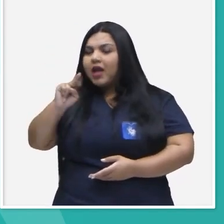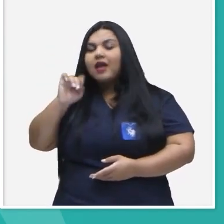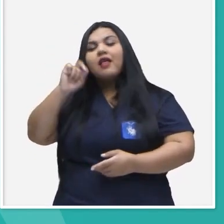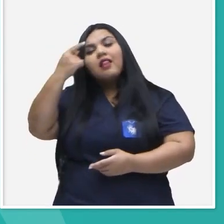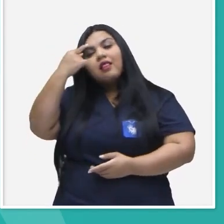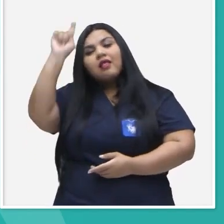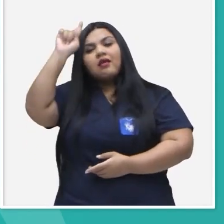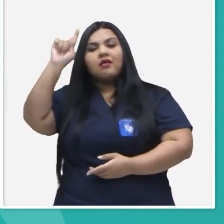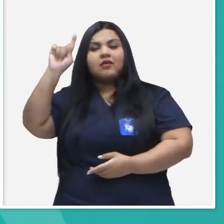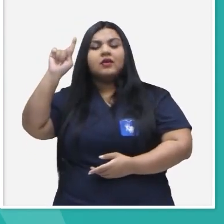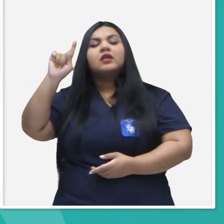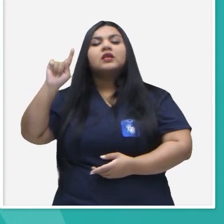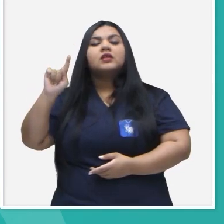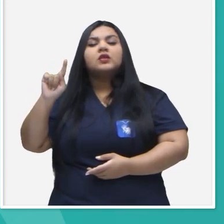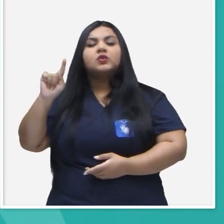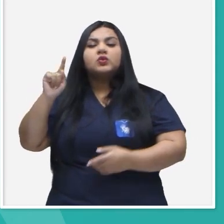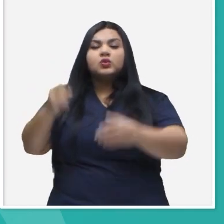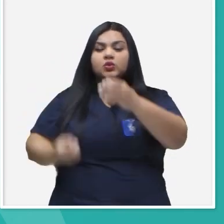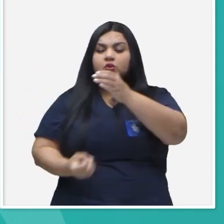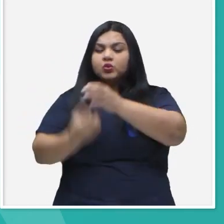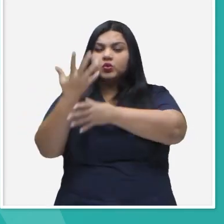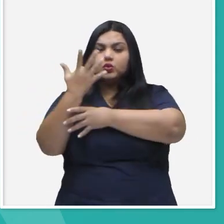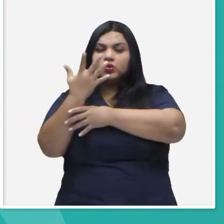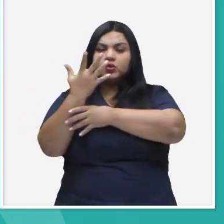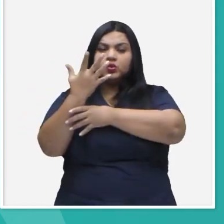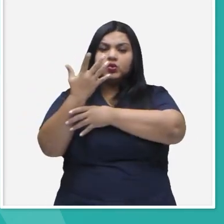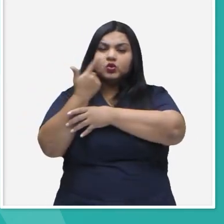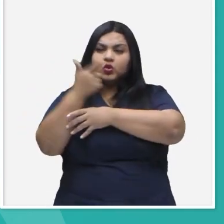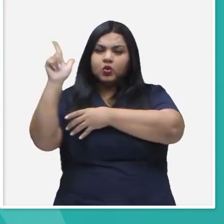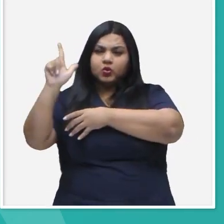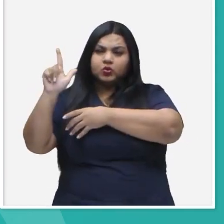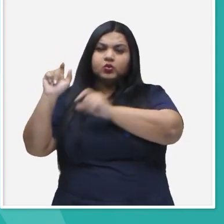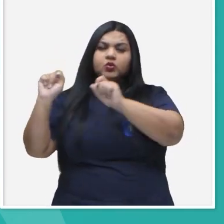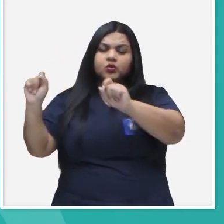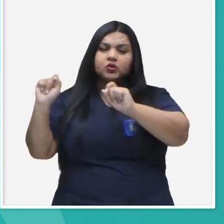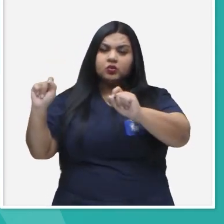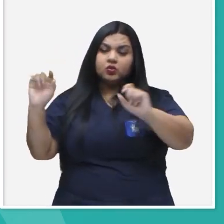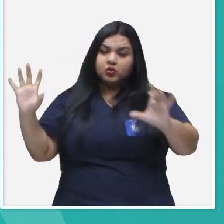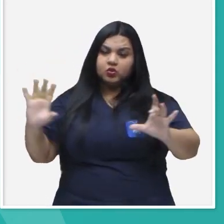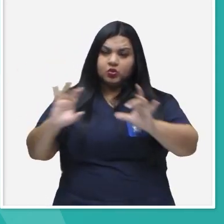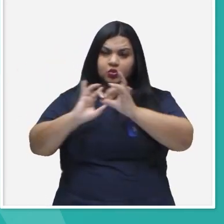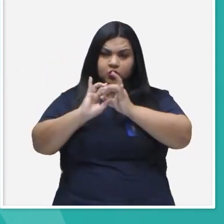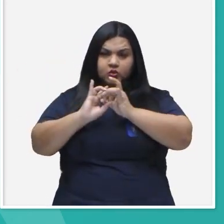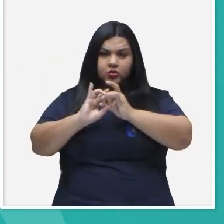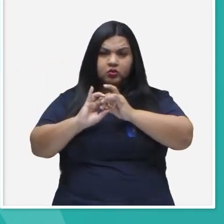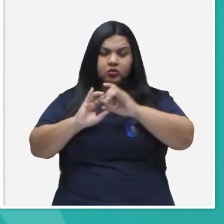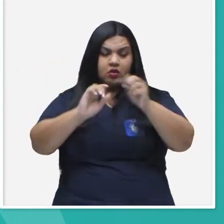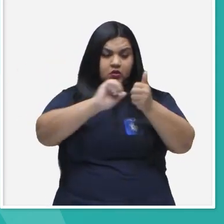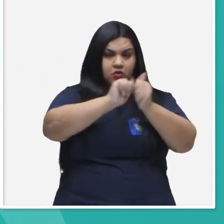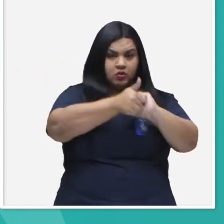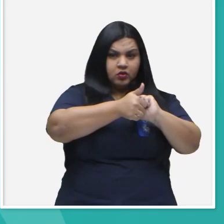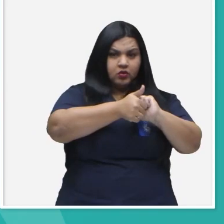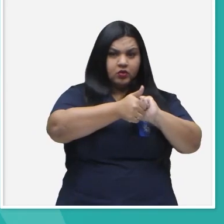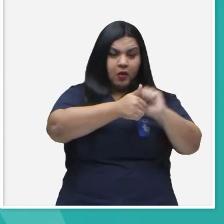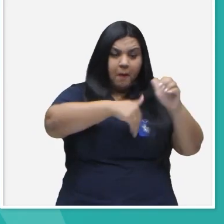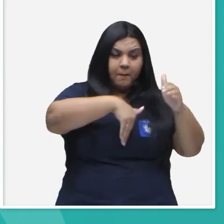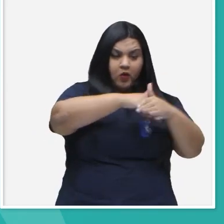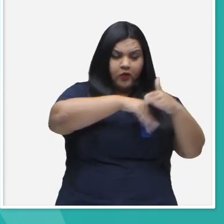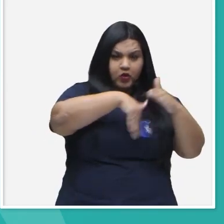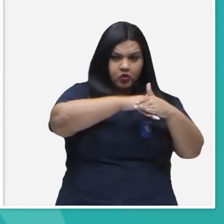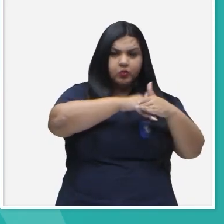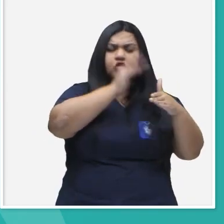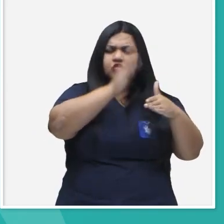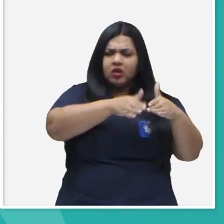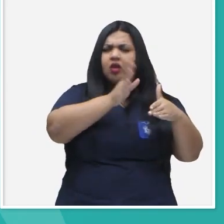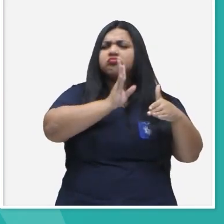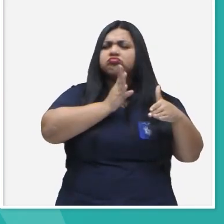futebol americano, ele nasceu de outros dois, na verdade da junção de outros dois, que é o futebol, que já era